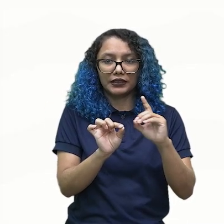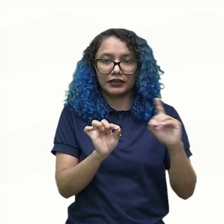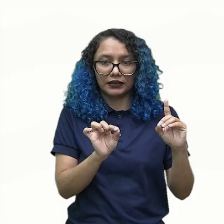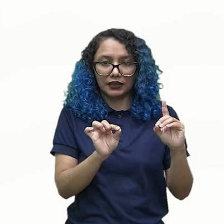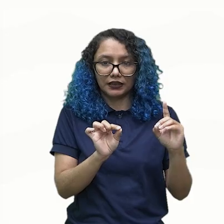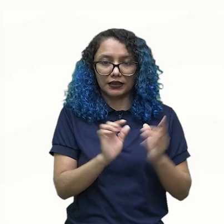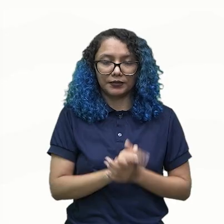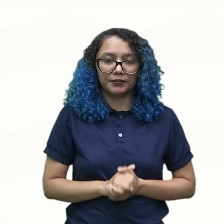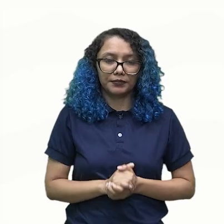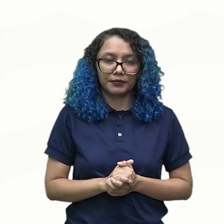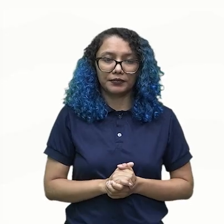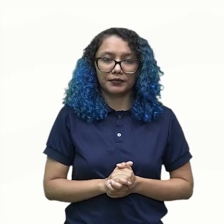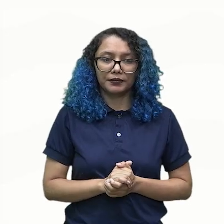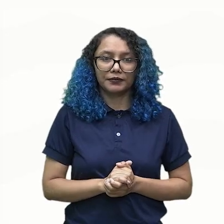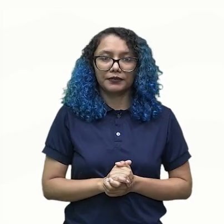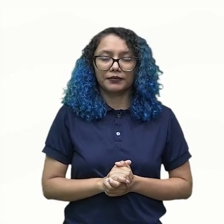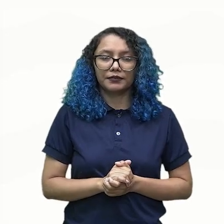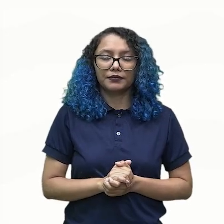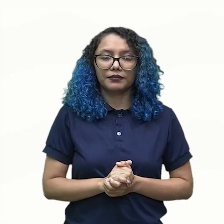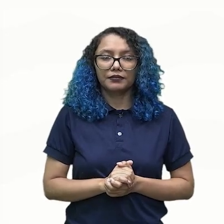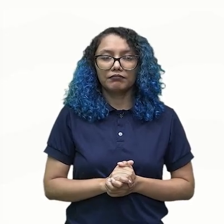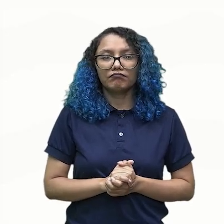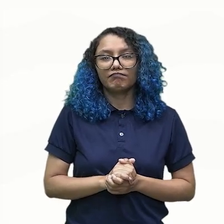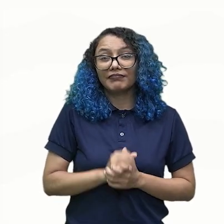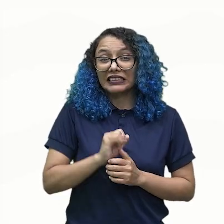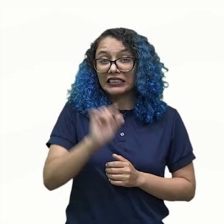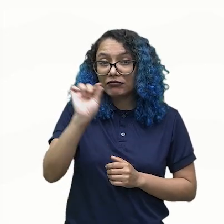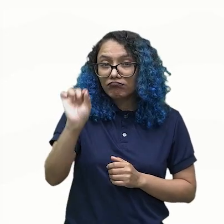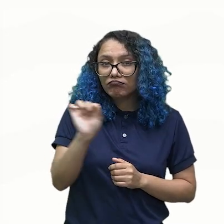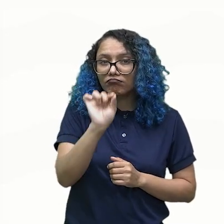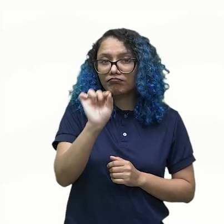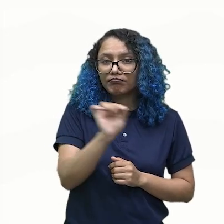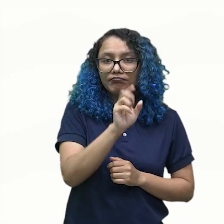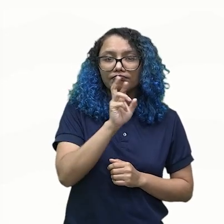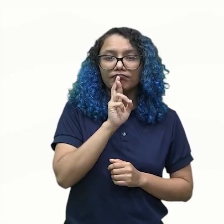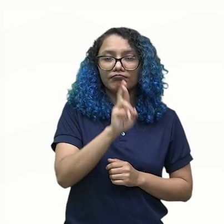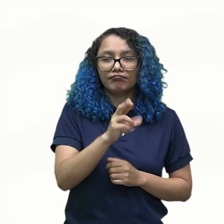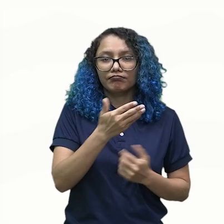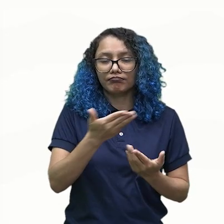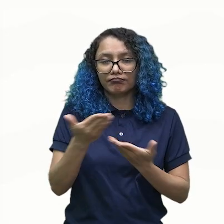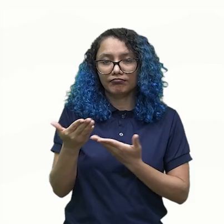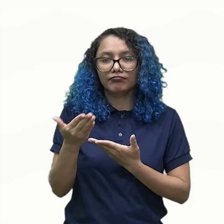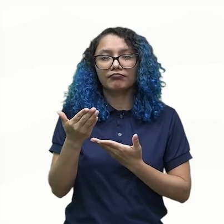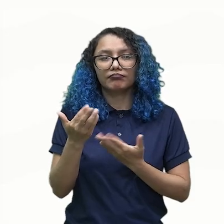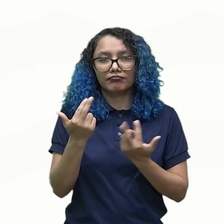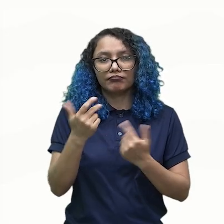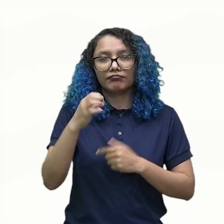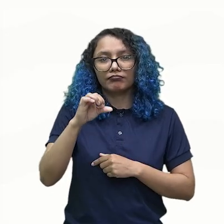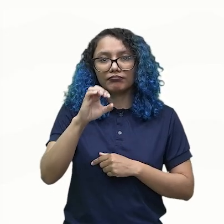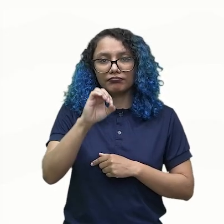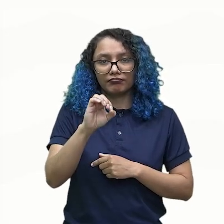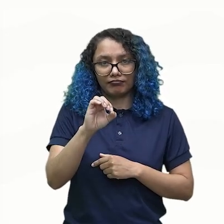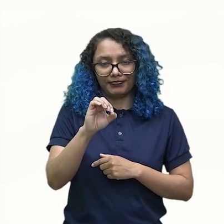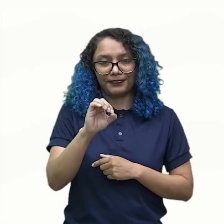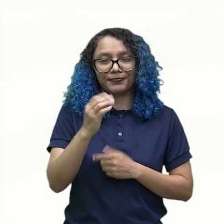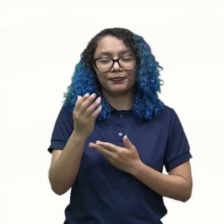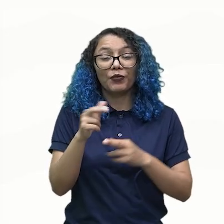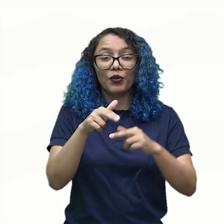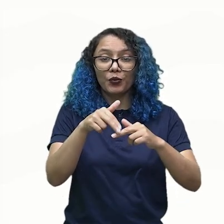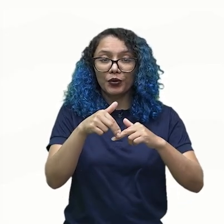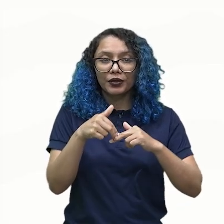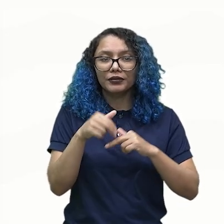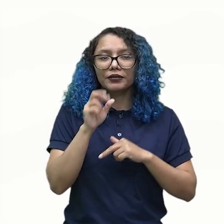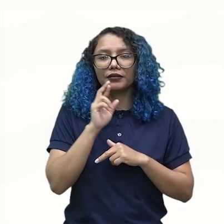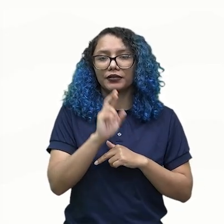E andando essas 2 casas, o resultado final vai ser justamente igual a 90. Por esse